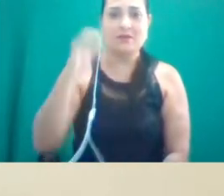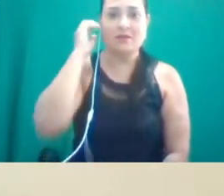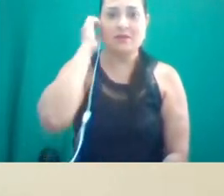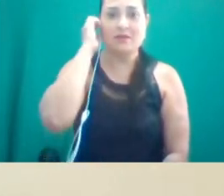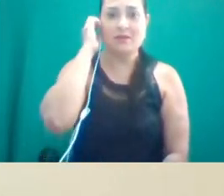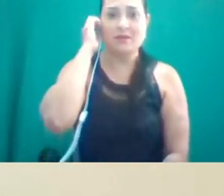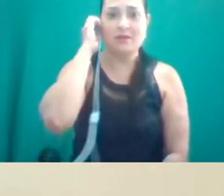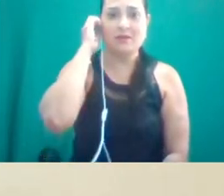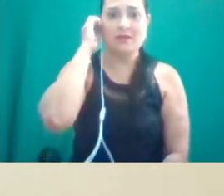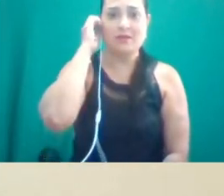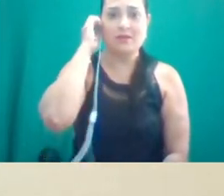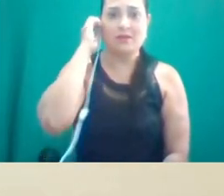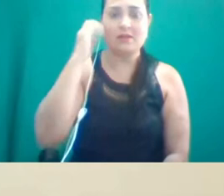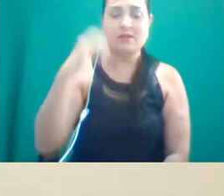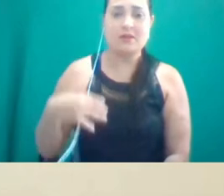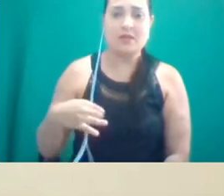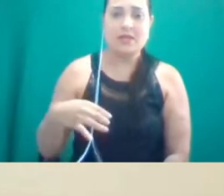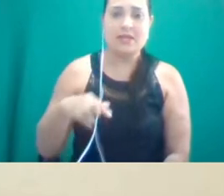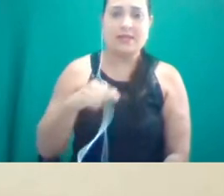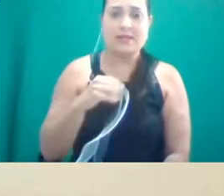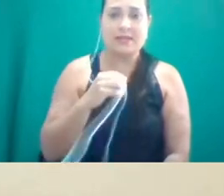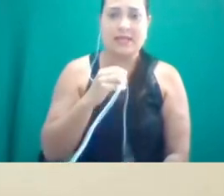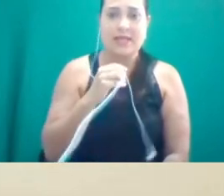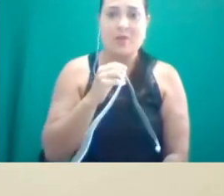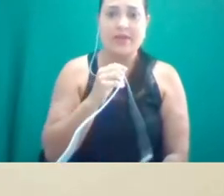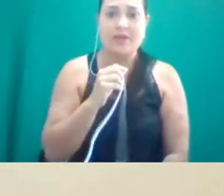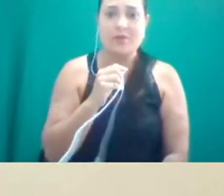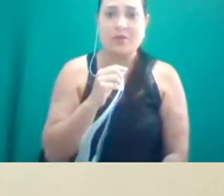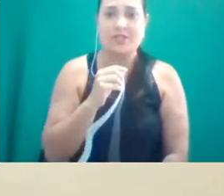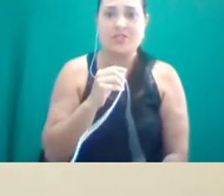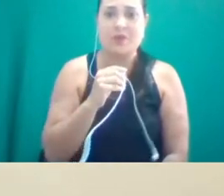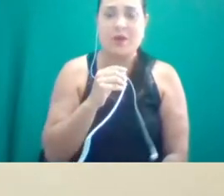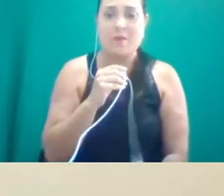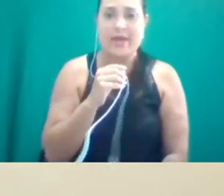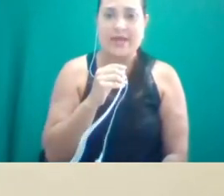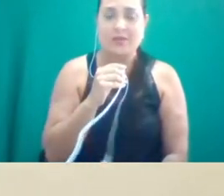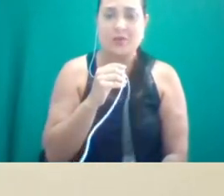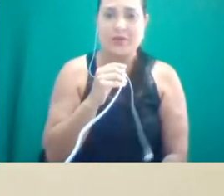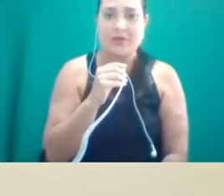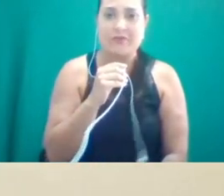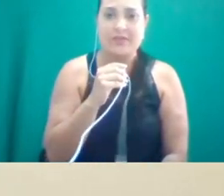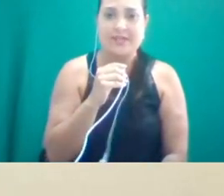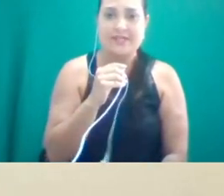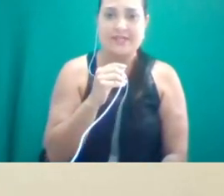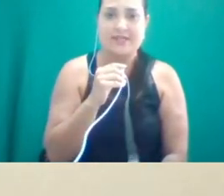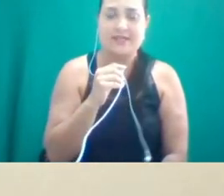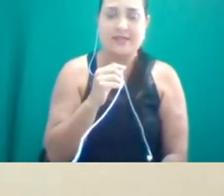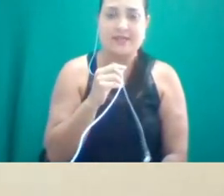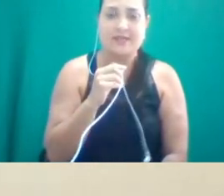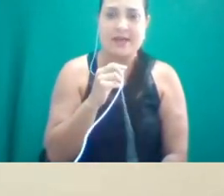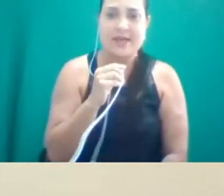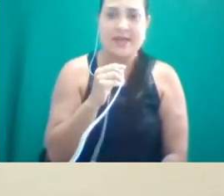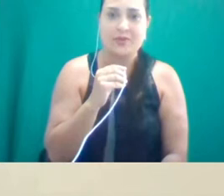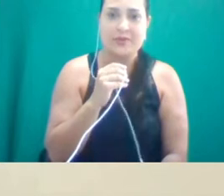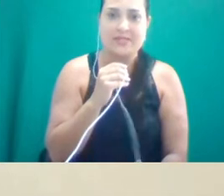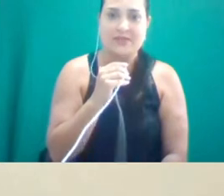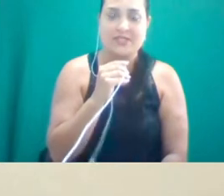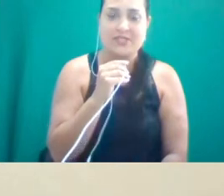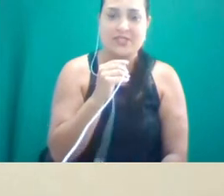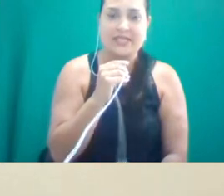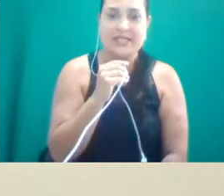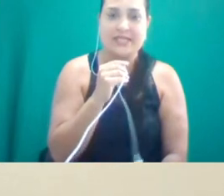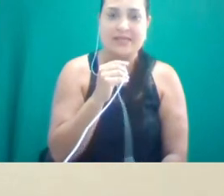Hoje, estamos cada um se formando, nos graduando, seja lá qual for a disciplina ou a área que você esteja